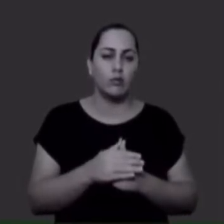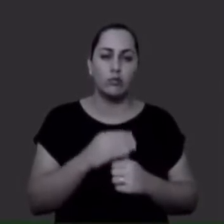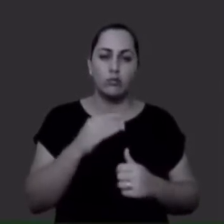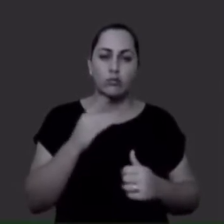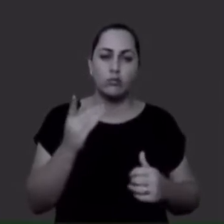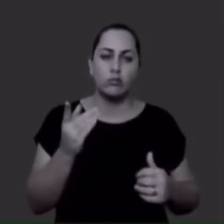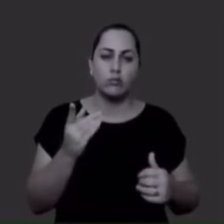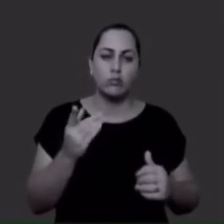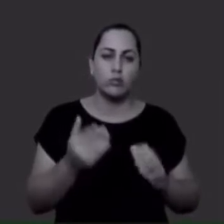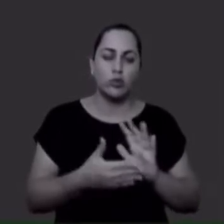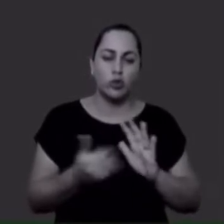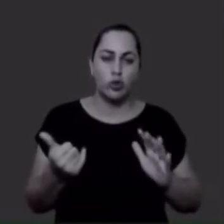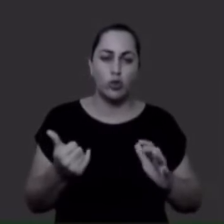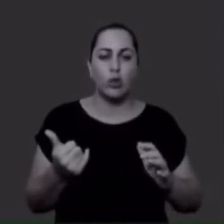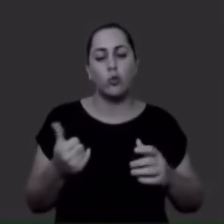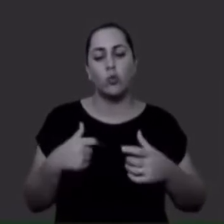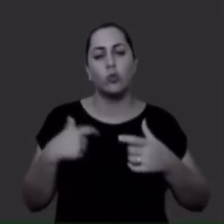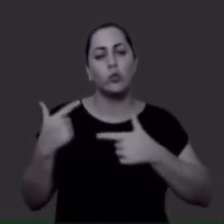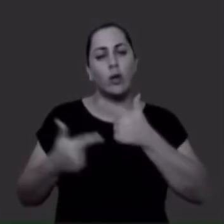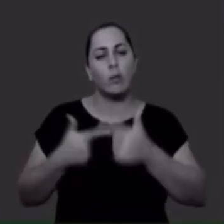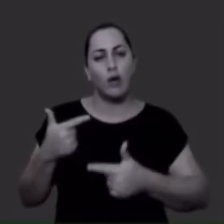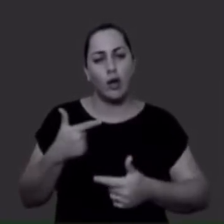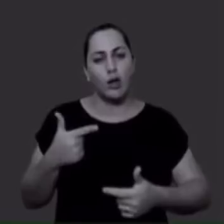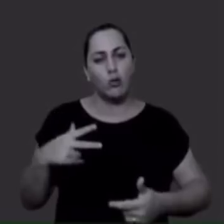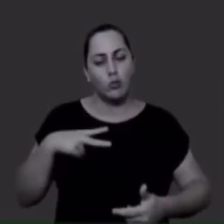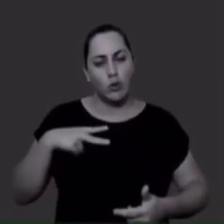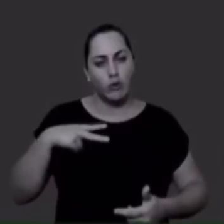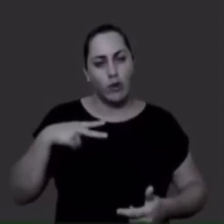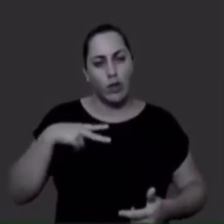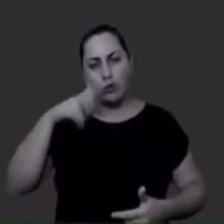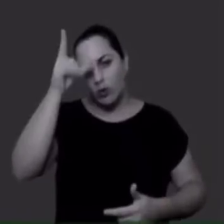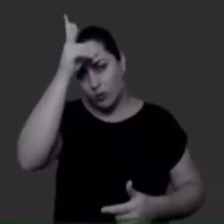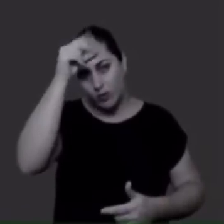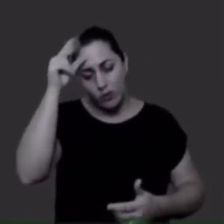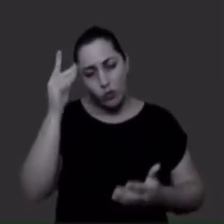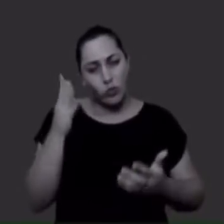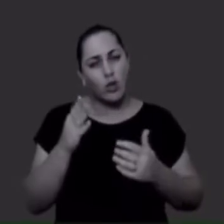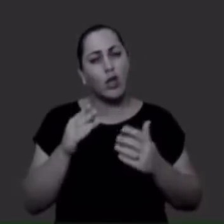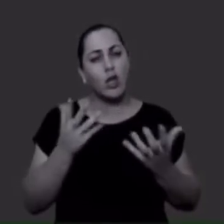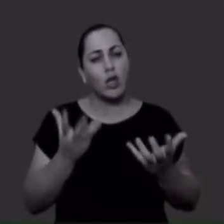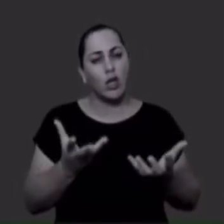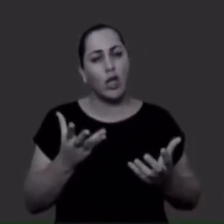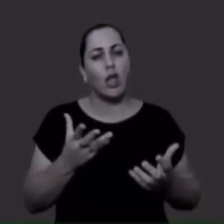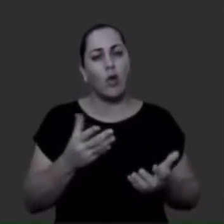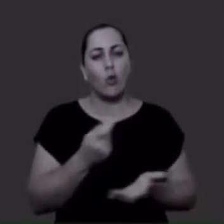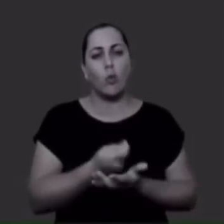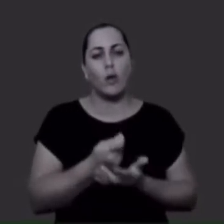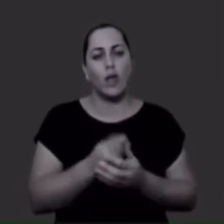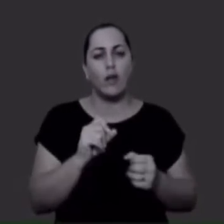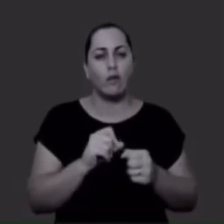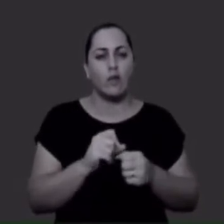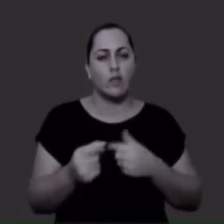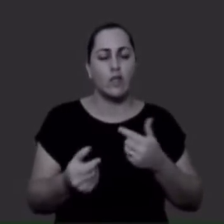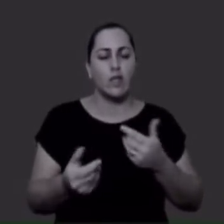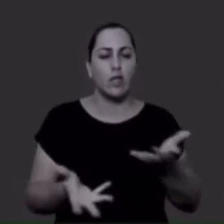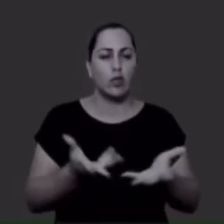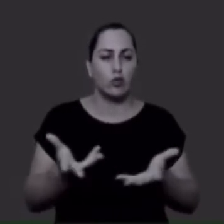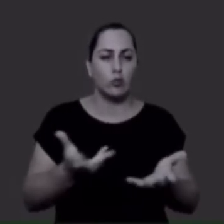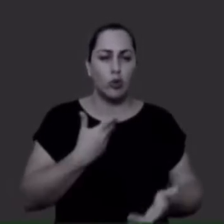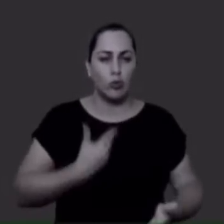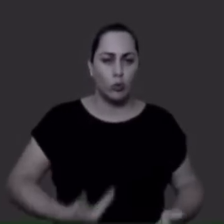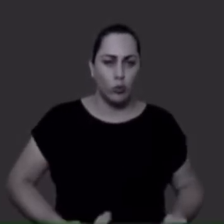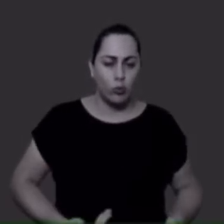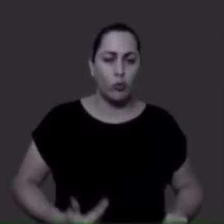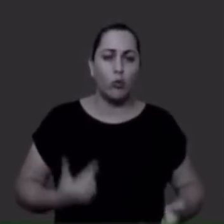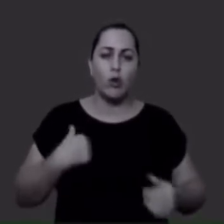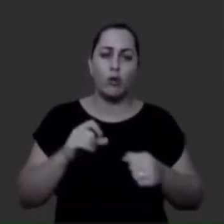de um órgão de serviço privado, onde a prefeitura pretendia transformar isso em um serviço público. E, coincidentemente, eu entrei com uma ação parecida